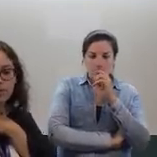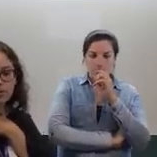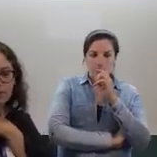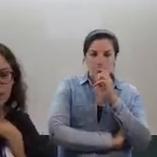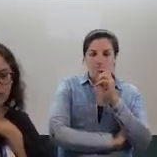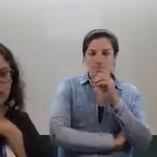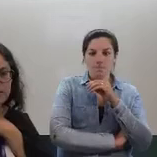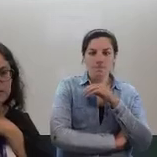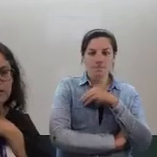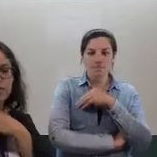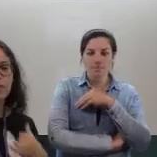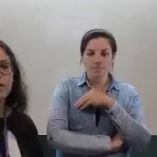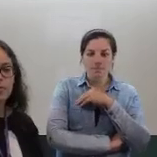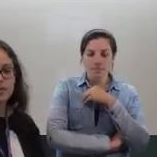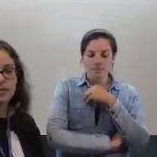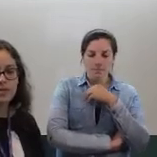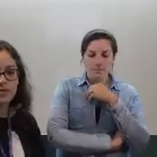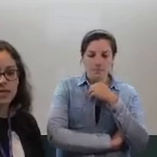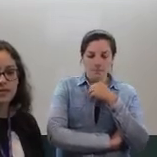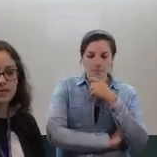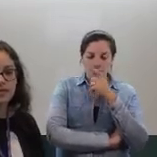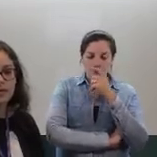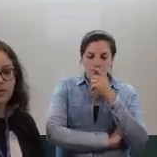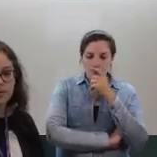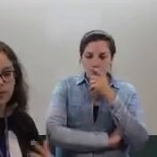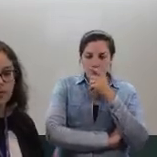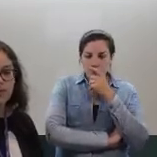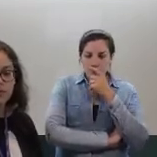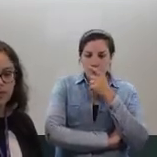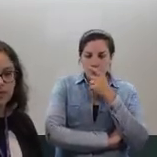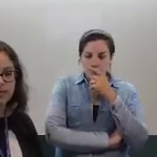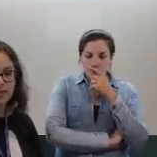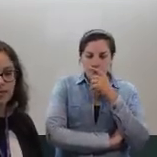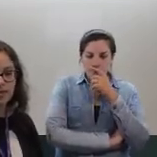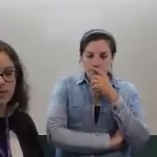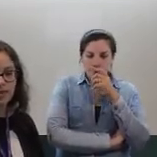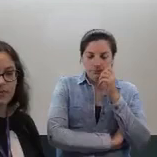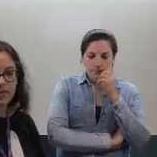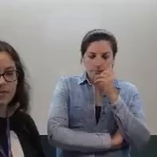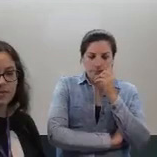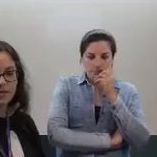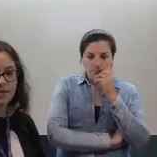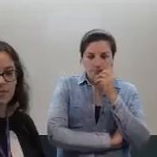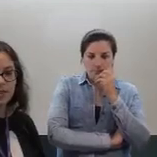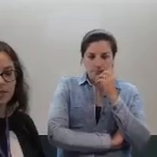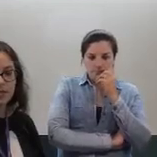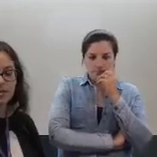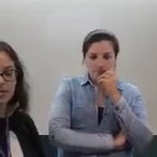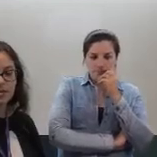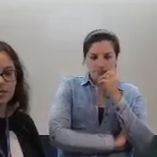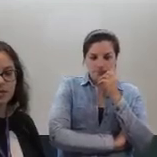Informação e documentação e referências. Aí sobre a elaboração dessas referências. Vocês vão colocar em visualizar essa norma e ela vai abrir ali na